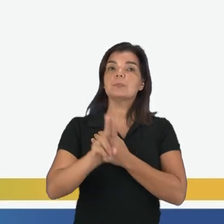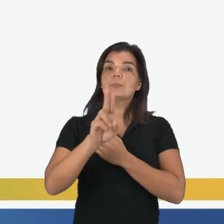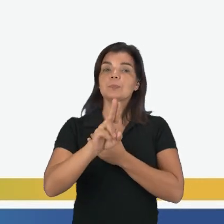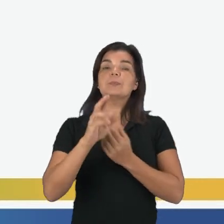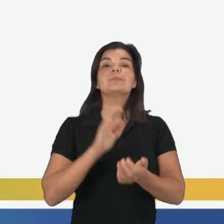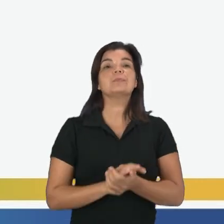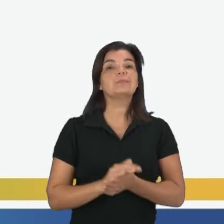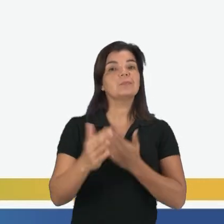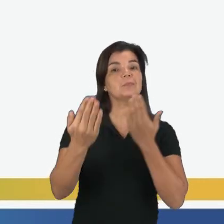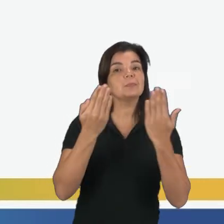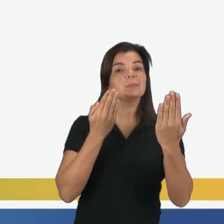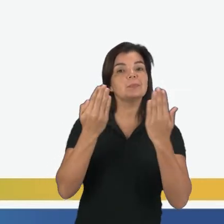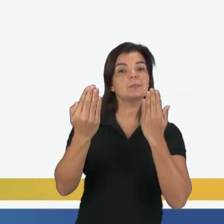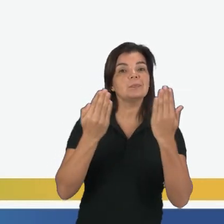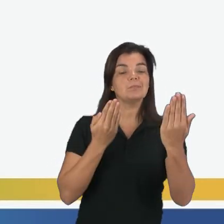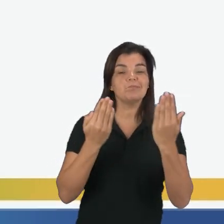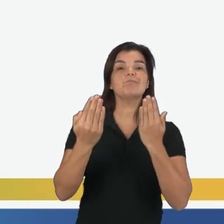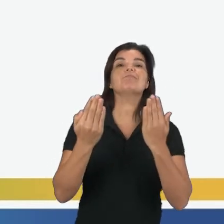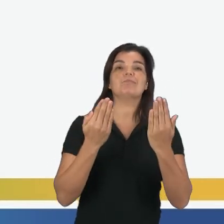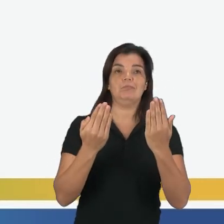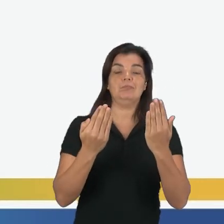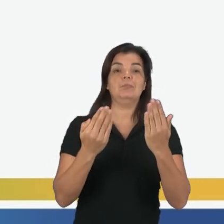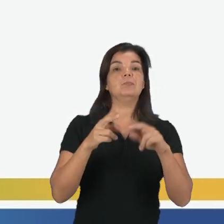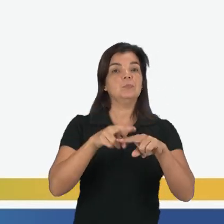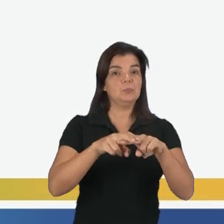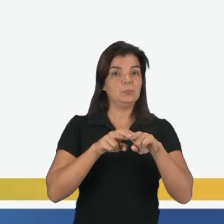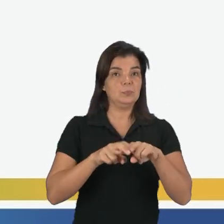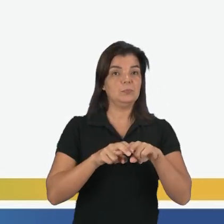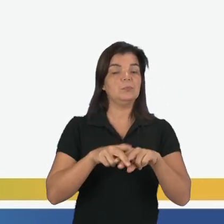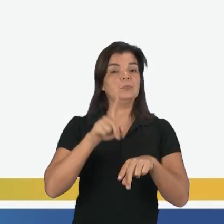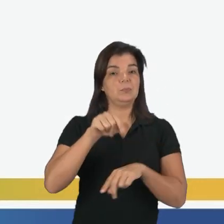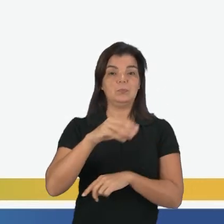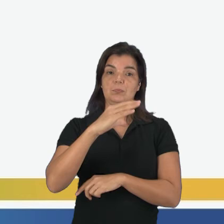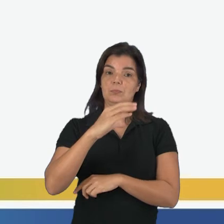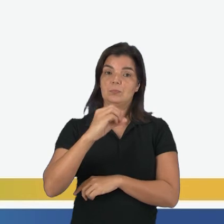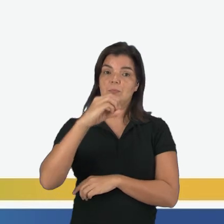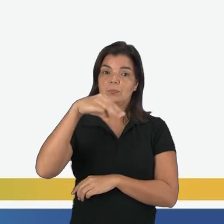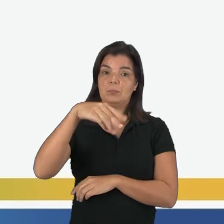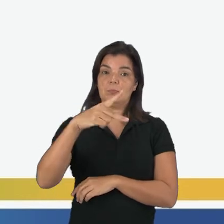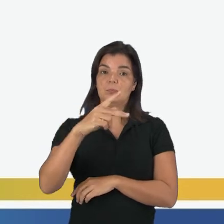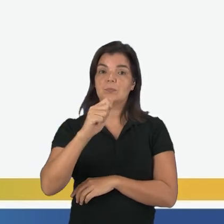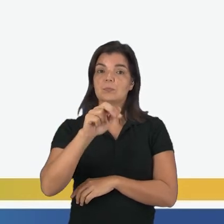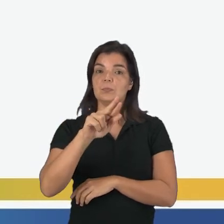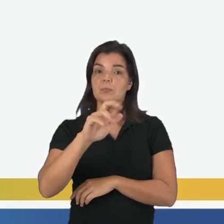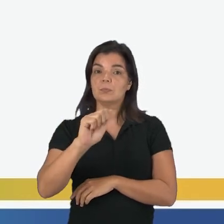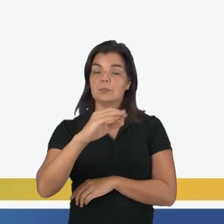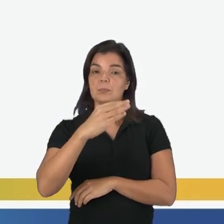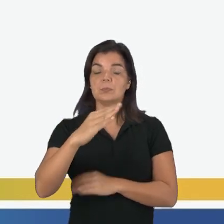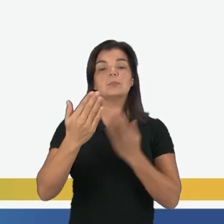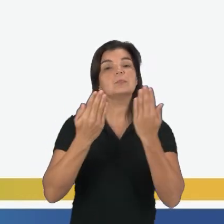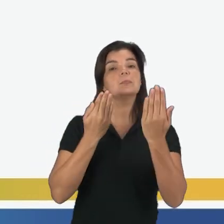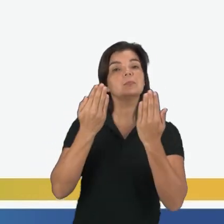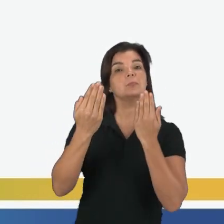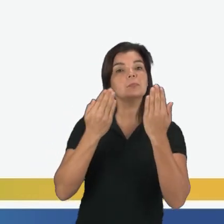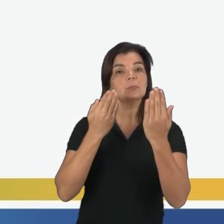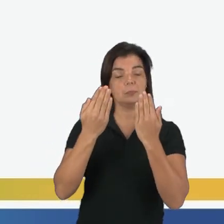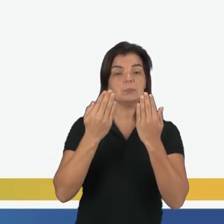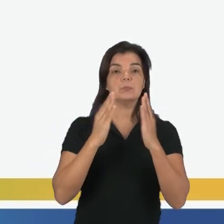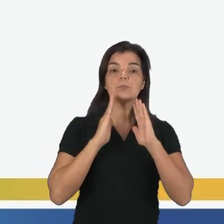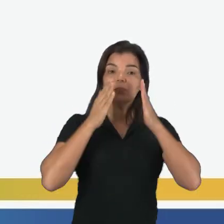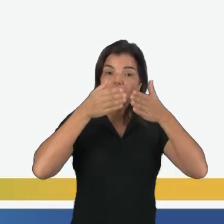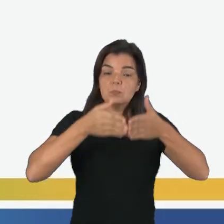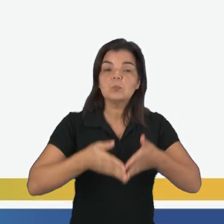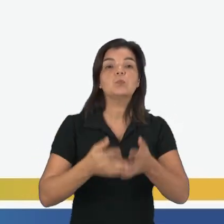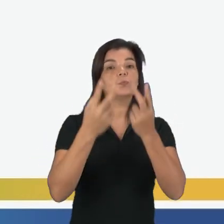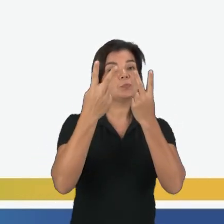utilizada? Para comparar. Por isso que o nome dessa figura de linguagem é comparação. Caíamos